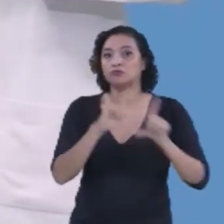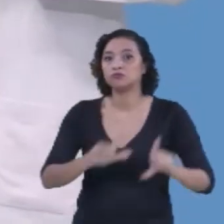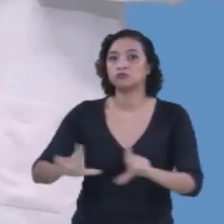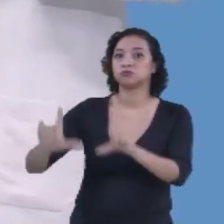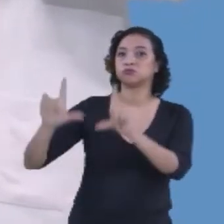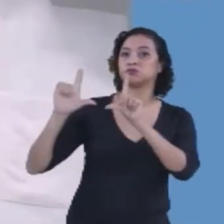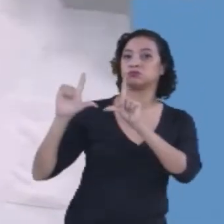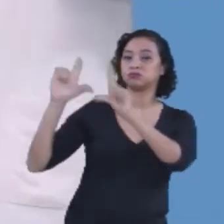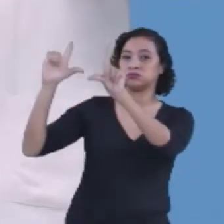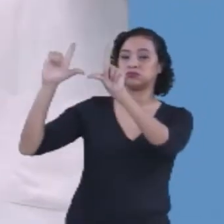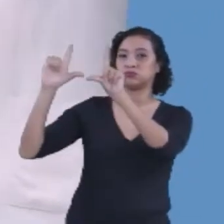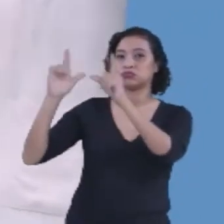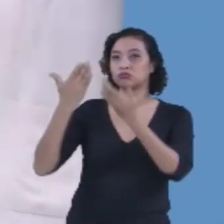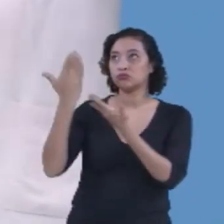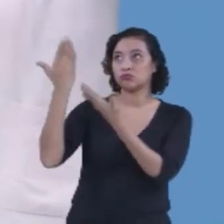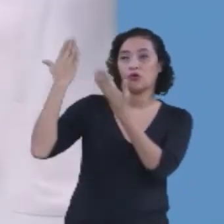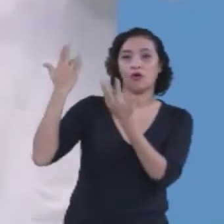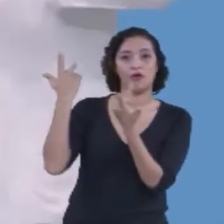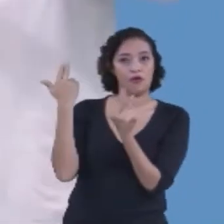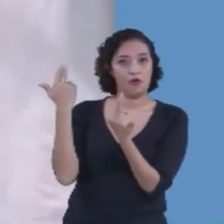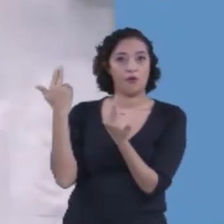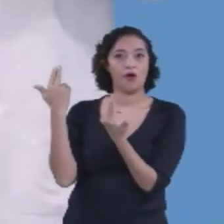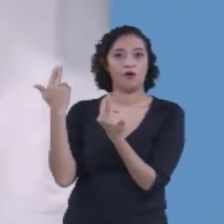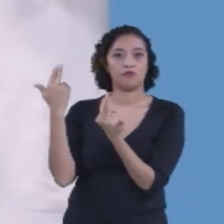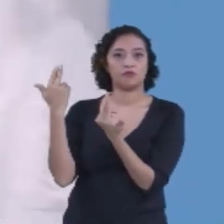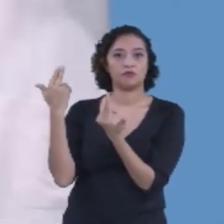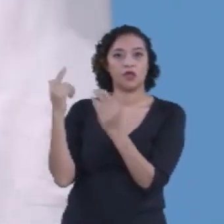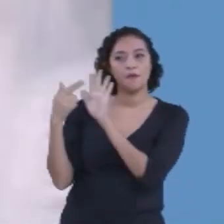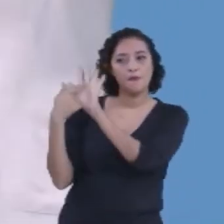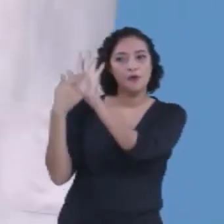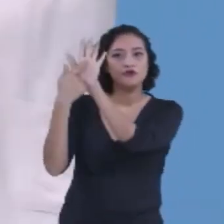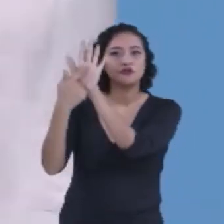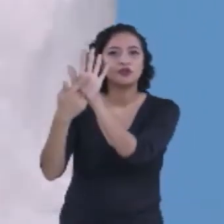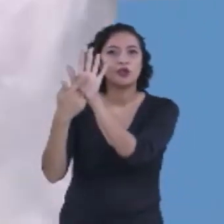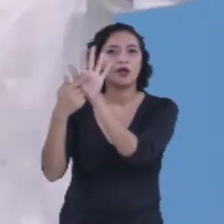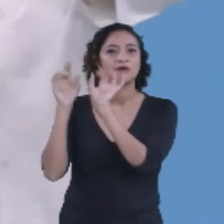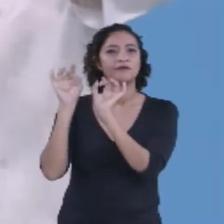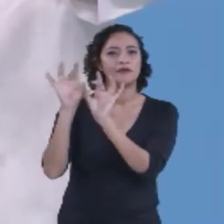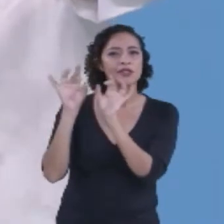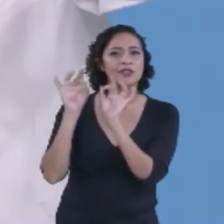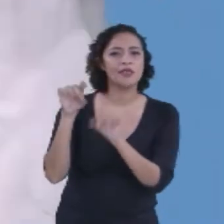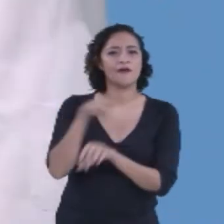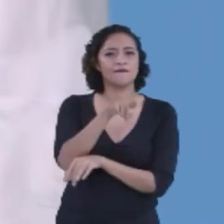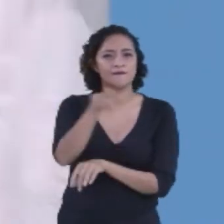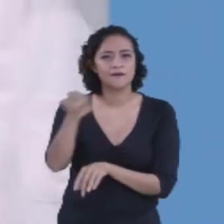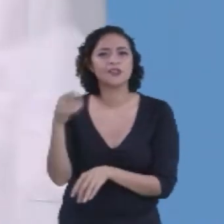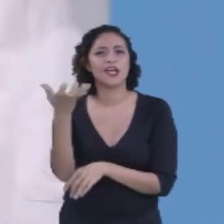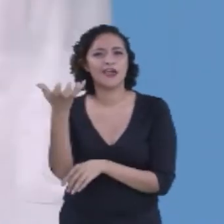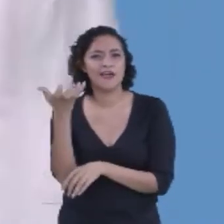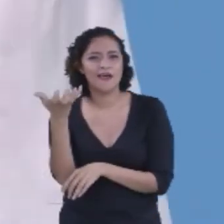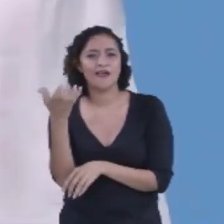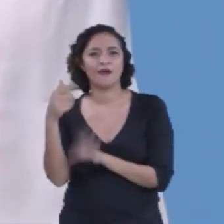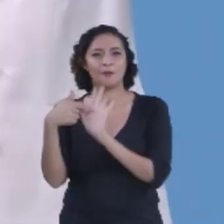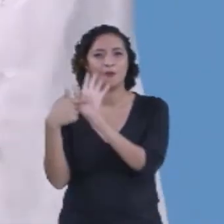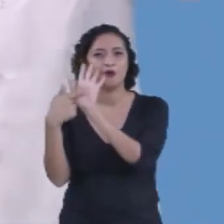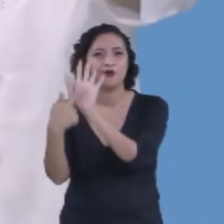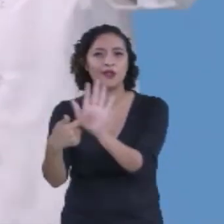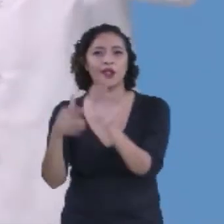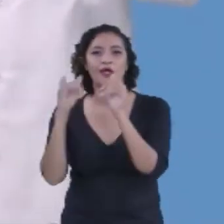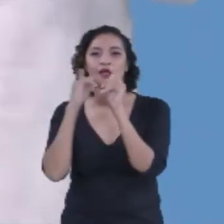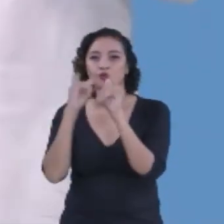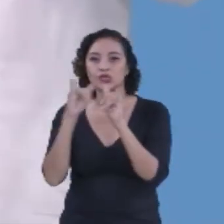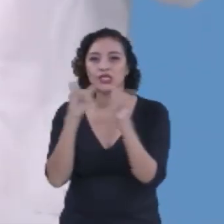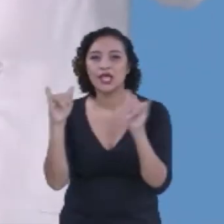publicitário como este aqui, para persuadir. O que é persuadir? Convencer o outro, fazer com que ele aceite